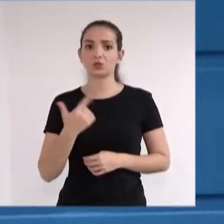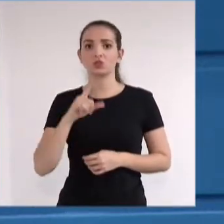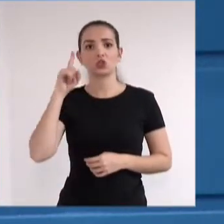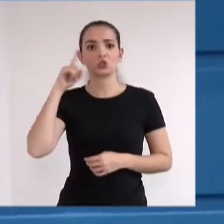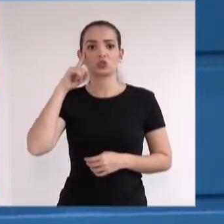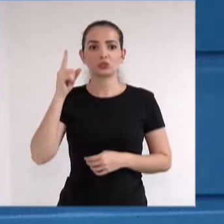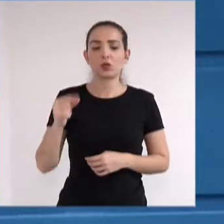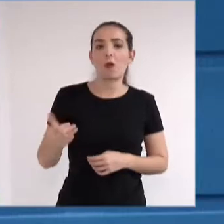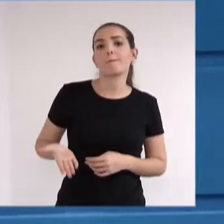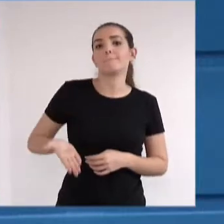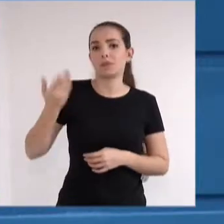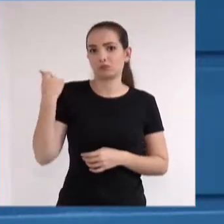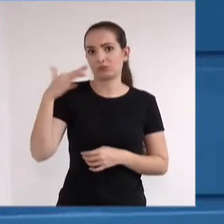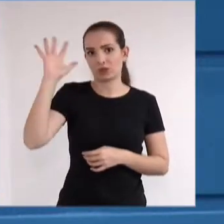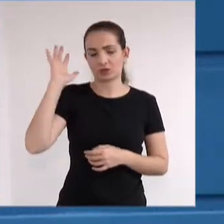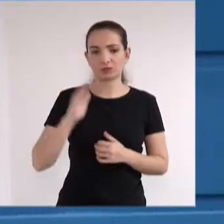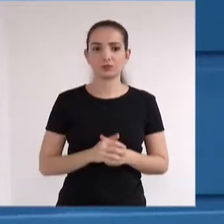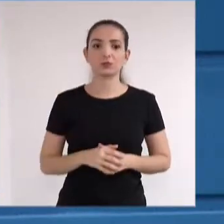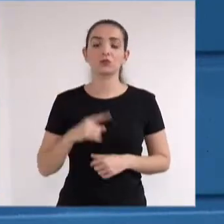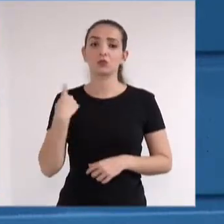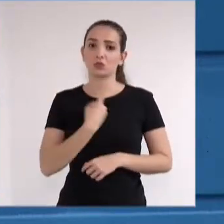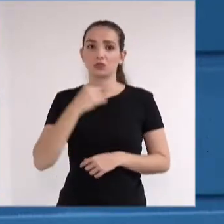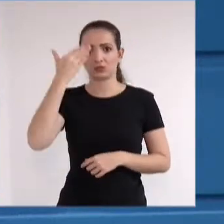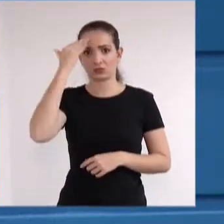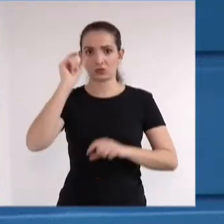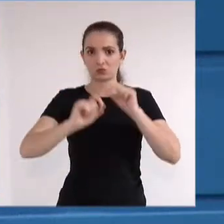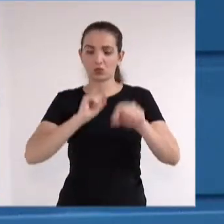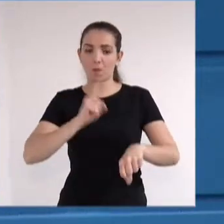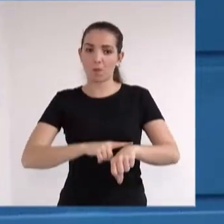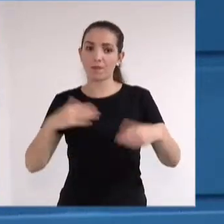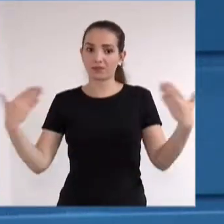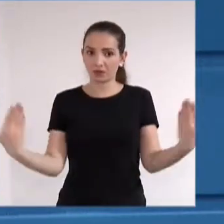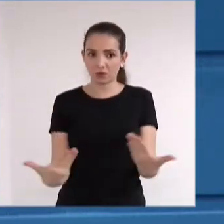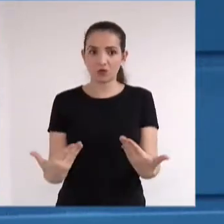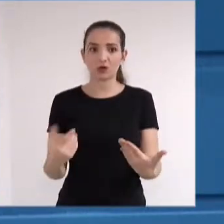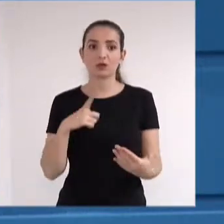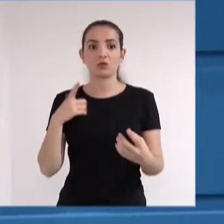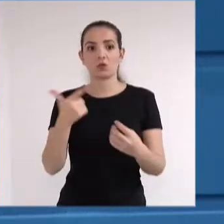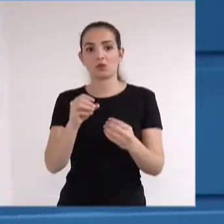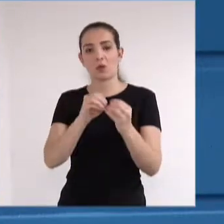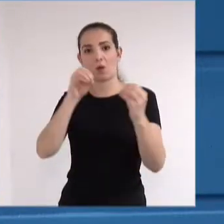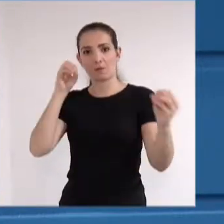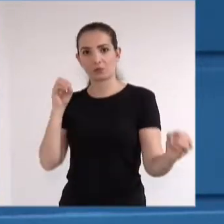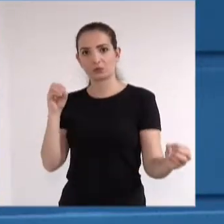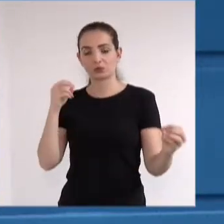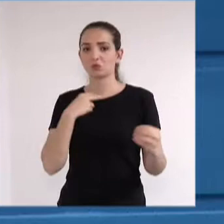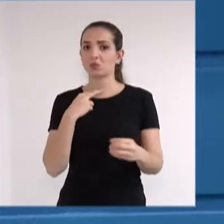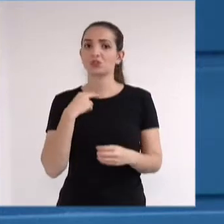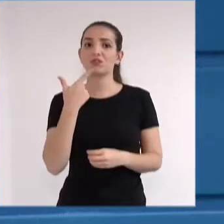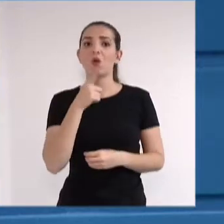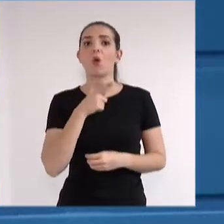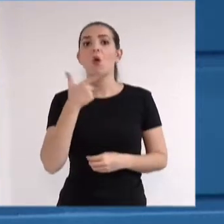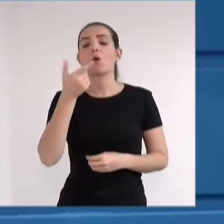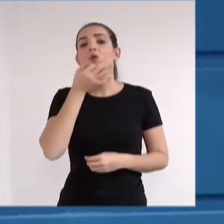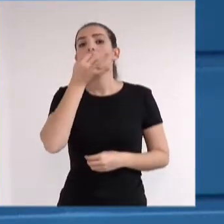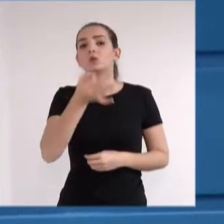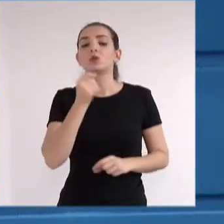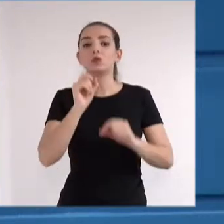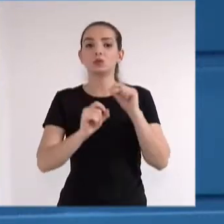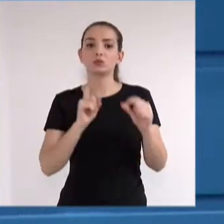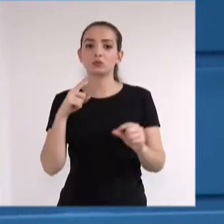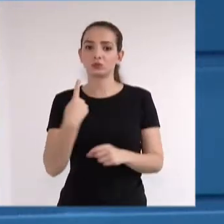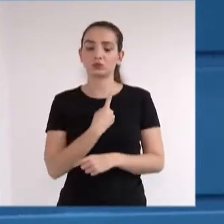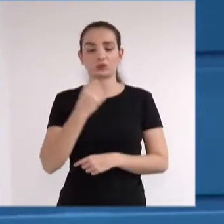dia, constantemente. Entendemos que, nesse momento aqui, a oposição não pode ter outra posição a não ser aquela